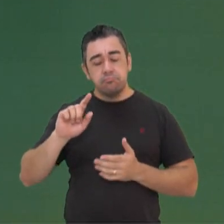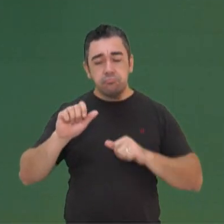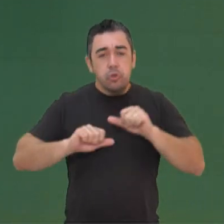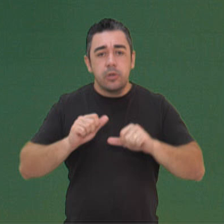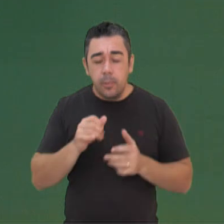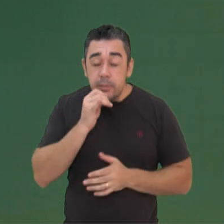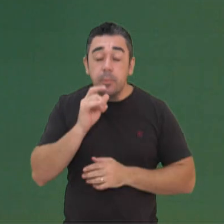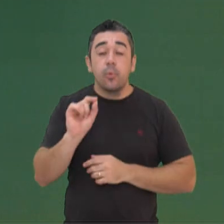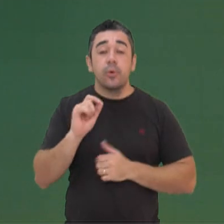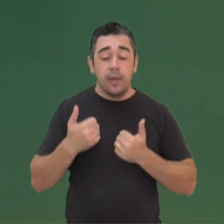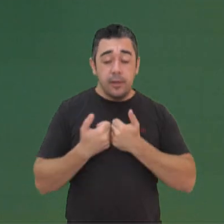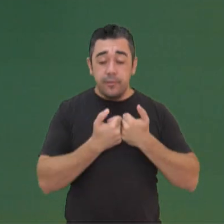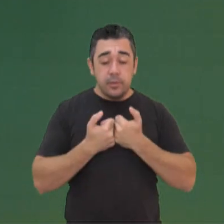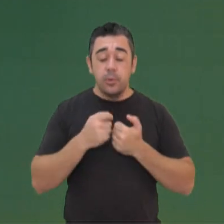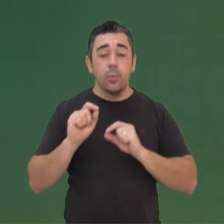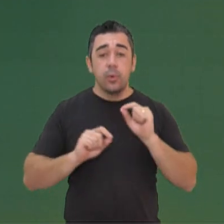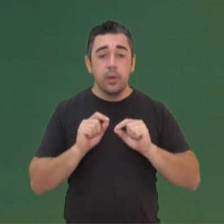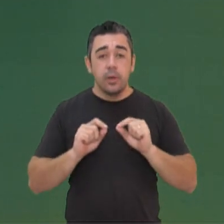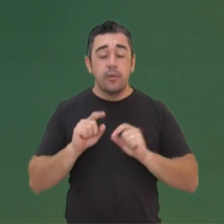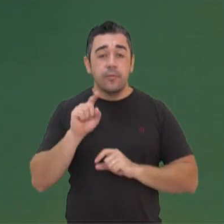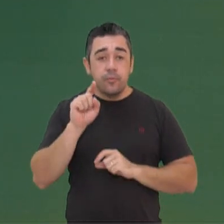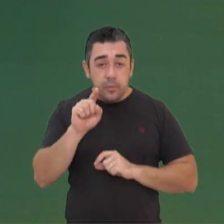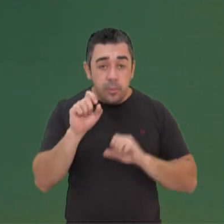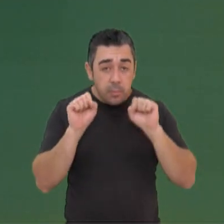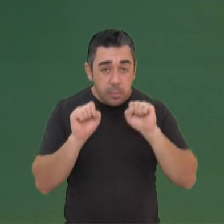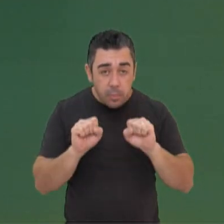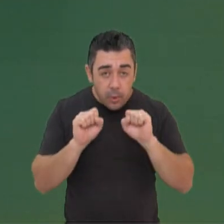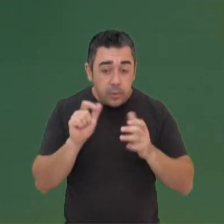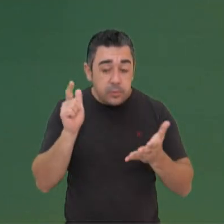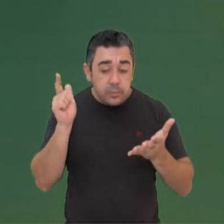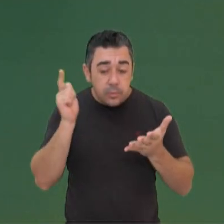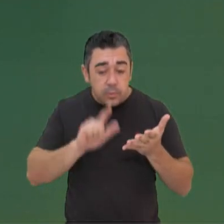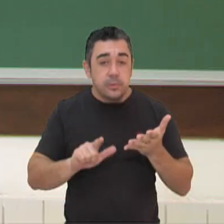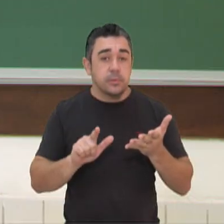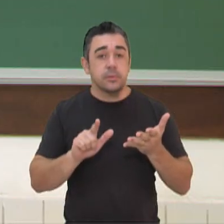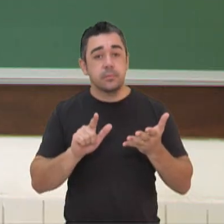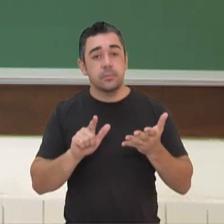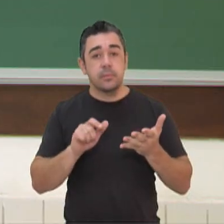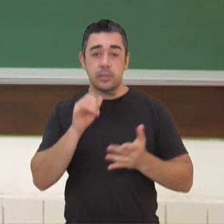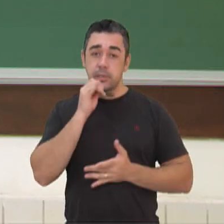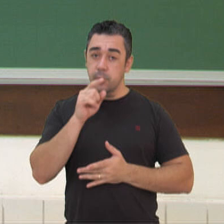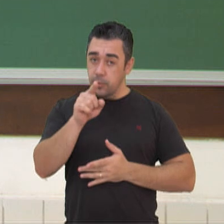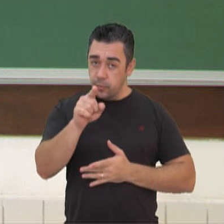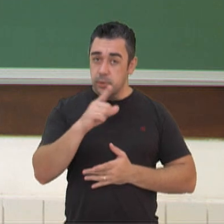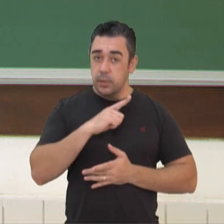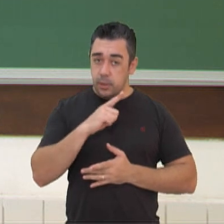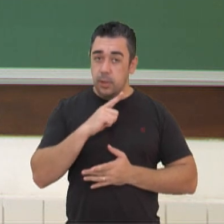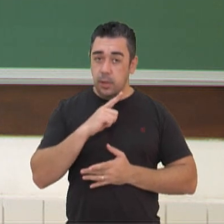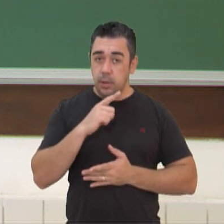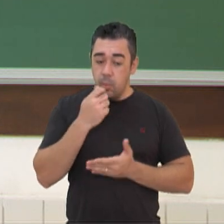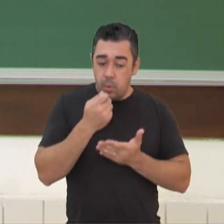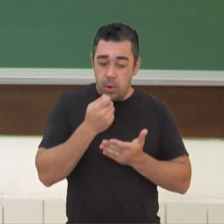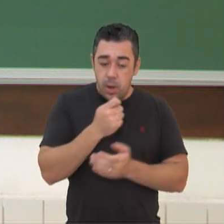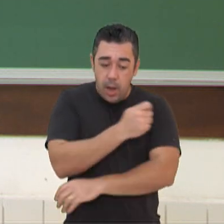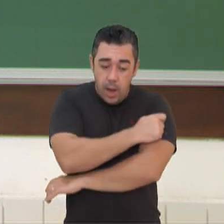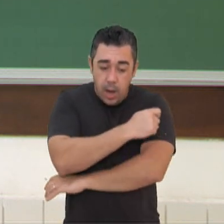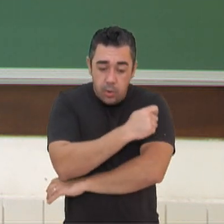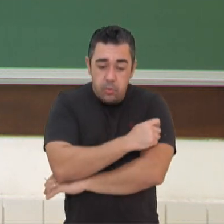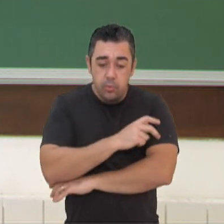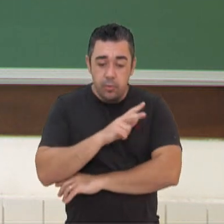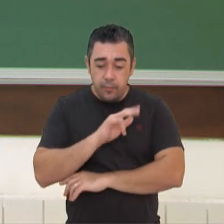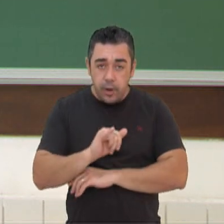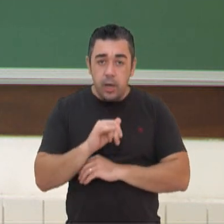o potencial é algo que você pode vir a alcançar. Então, se eu falo para você, você é um estudante em potencial, quer dizer que